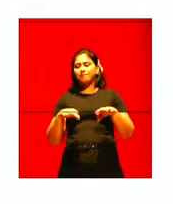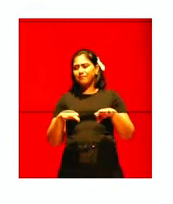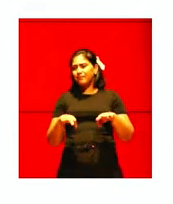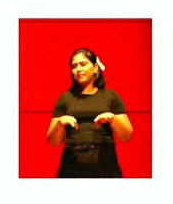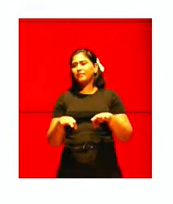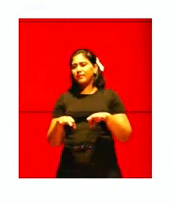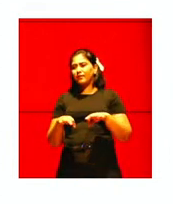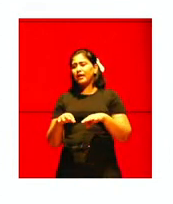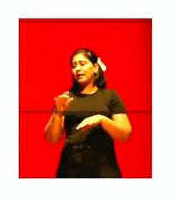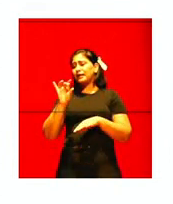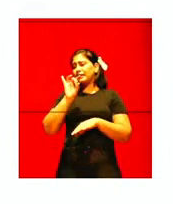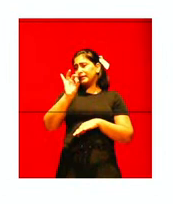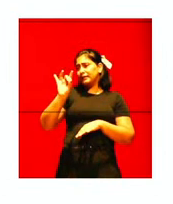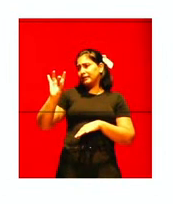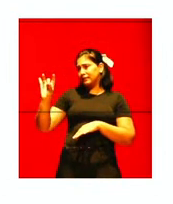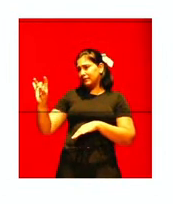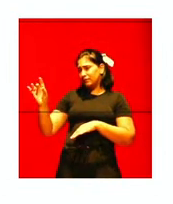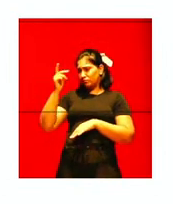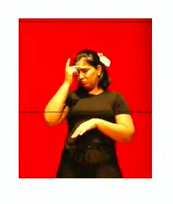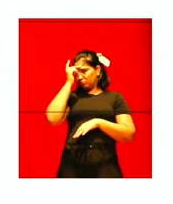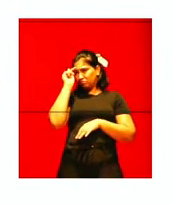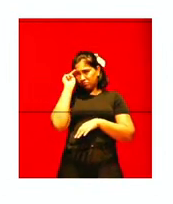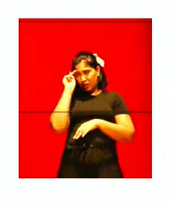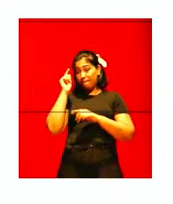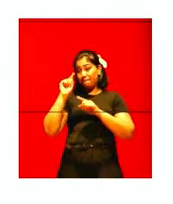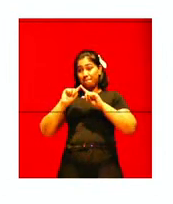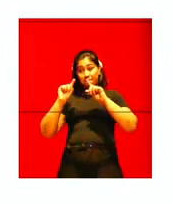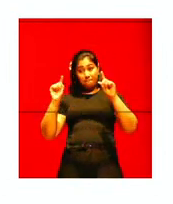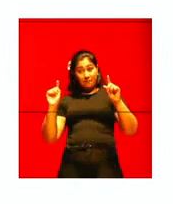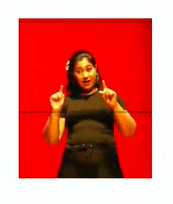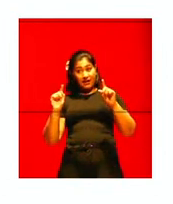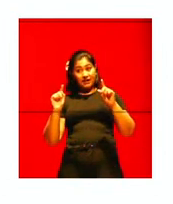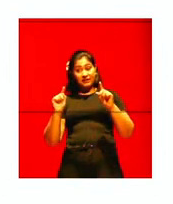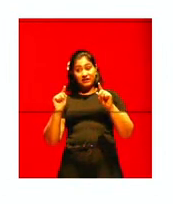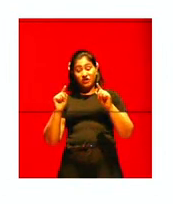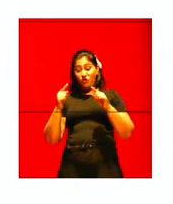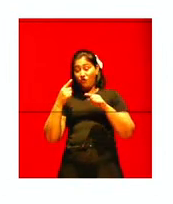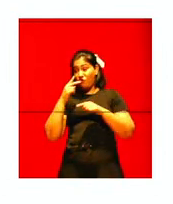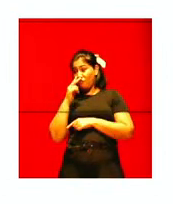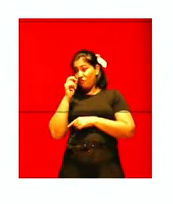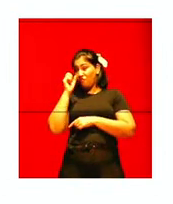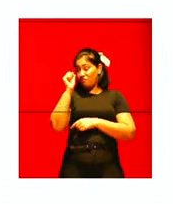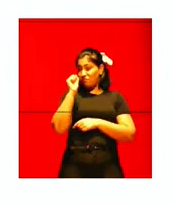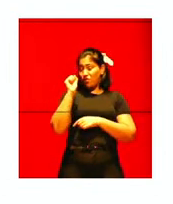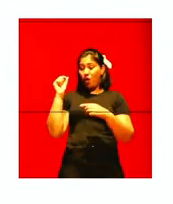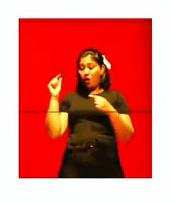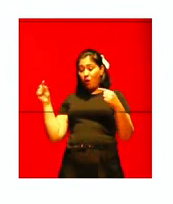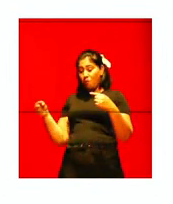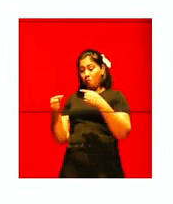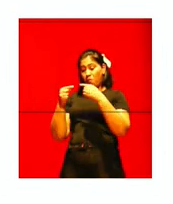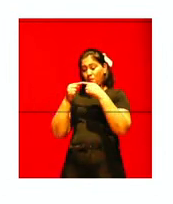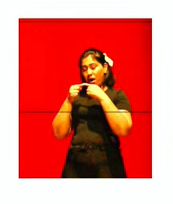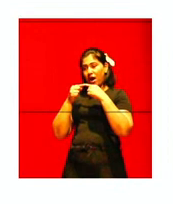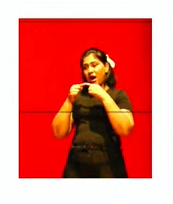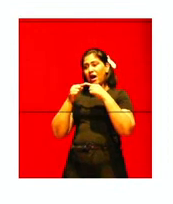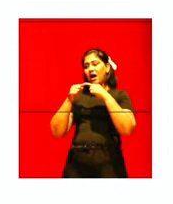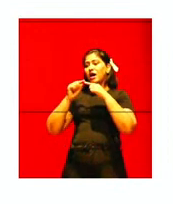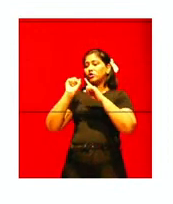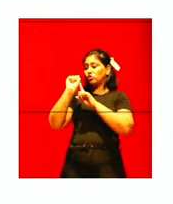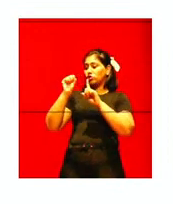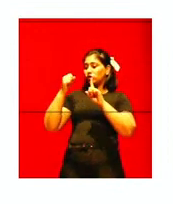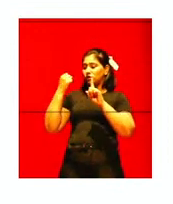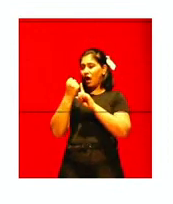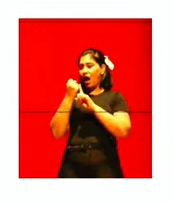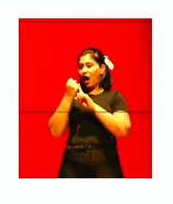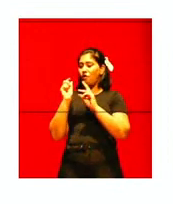seus usuários. Mas o fato de estar a língua fortemente ligada à estrutura social e aos sistemas